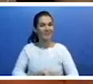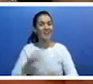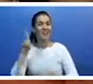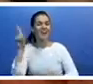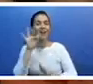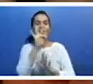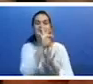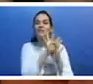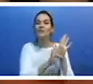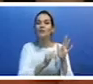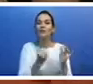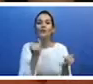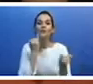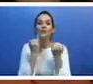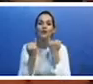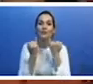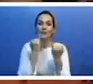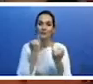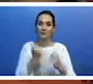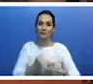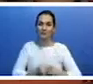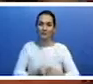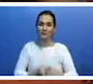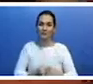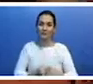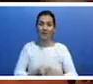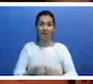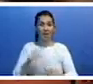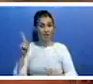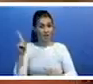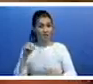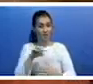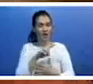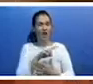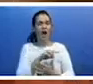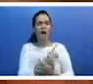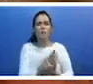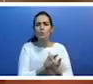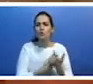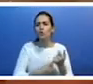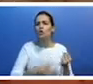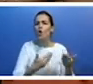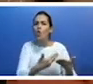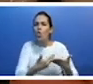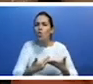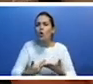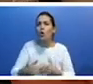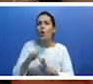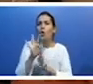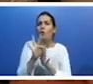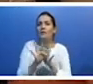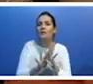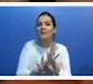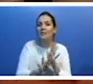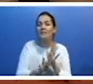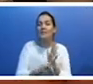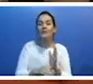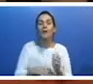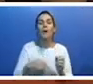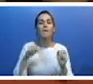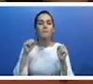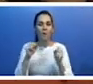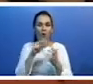texto informativo. No nosso material, na nossa apostila, nesse capítulo, trouxe esse texto informativo para vocês. Vocês podem